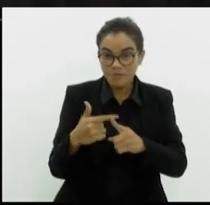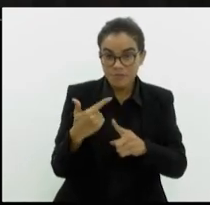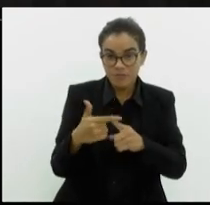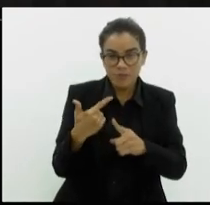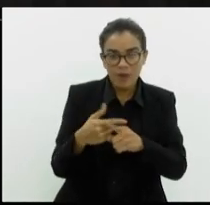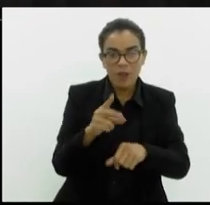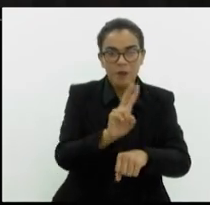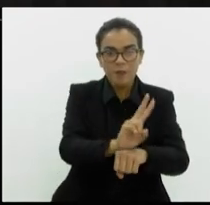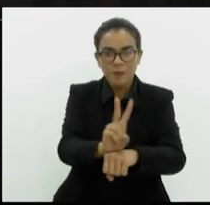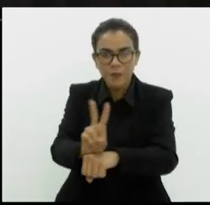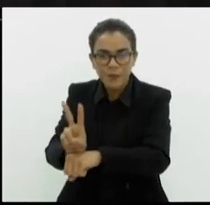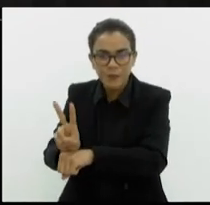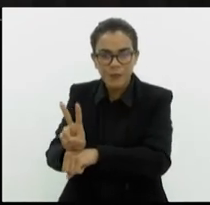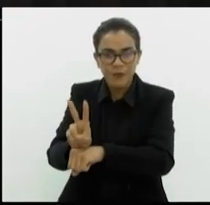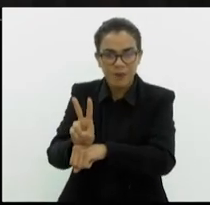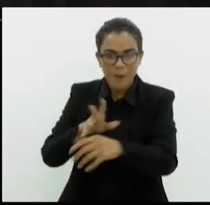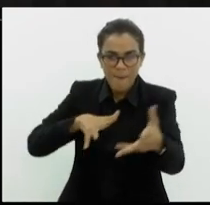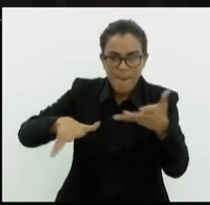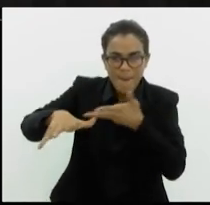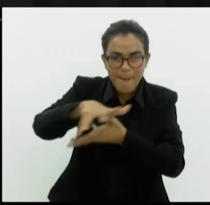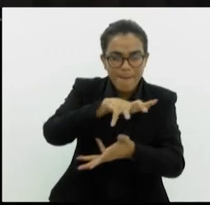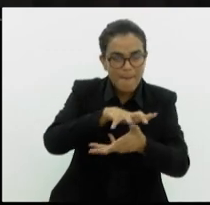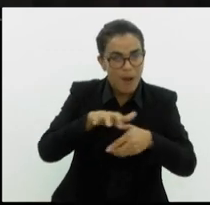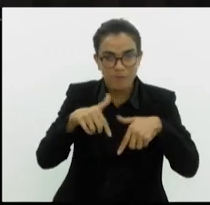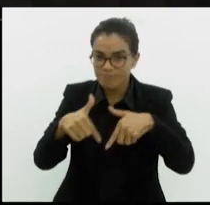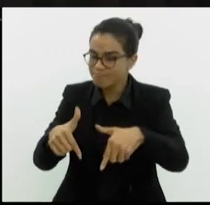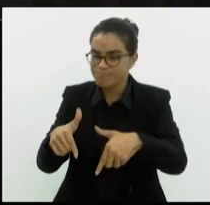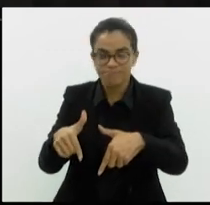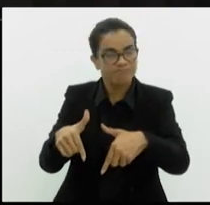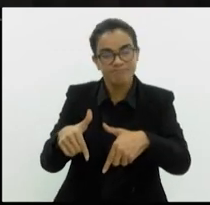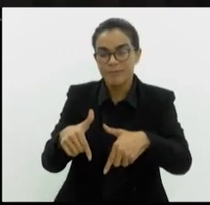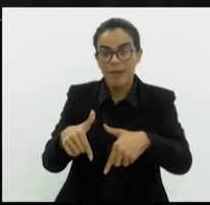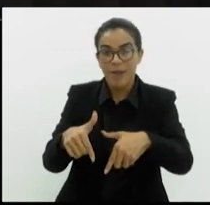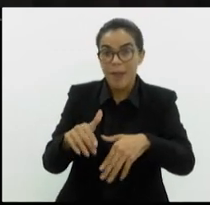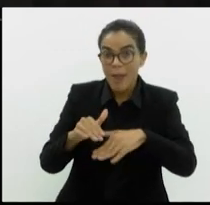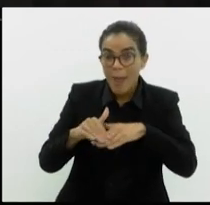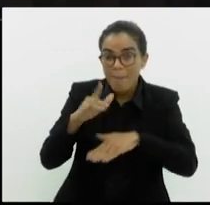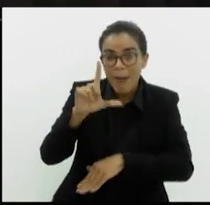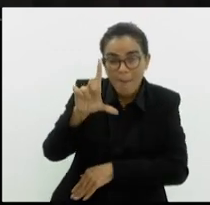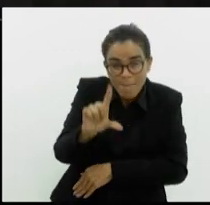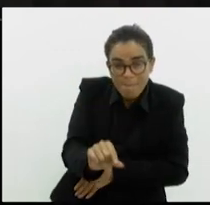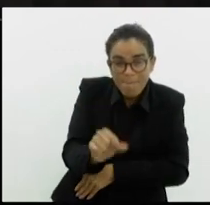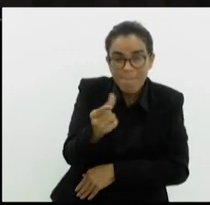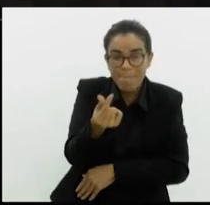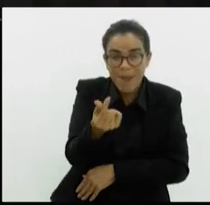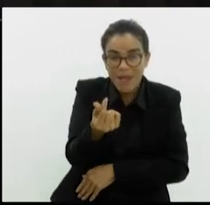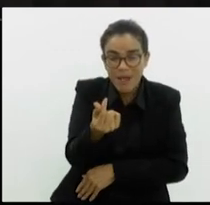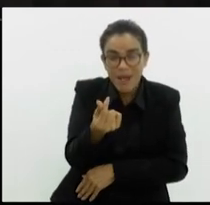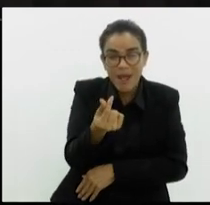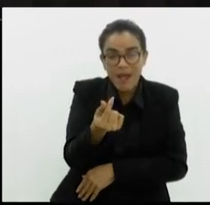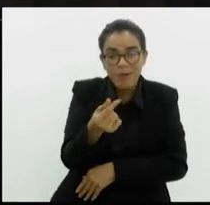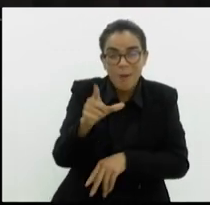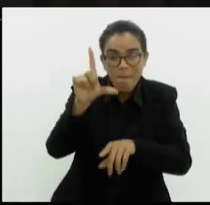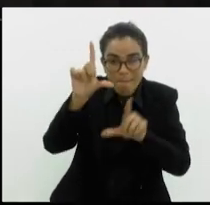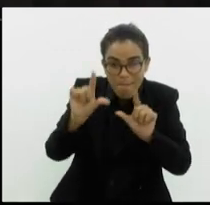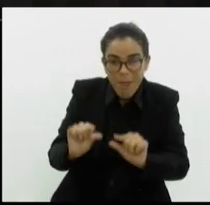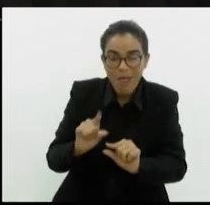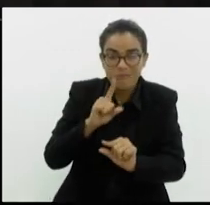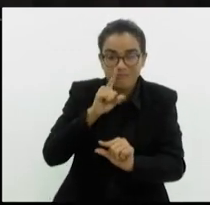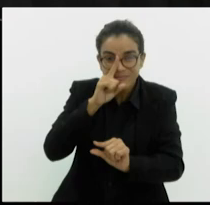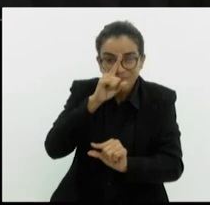guarda revolucionária para agir. É muito mais barato e muito menos arriscado você pagar